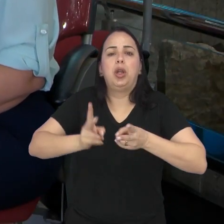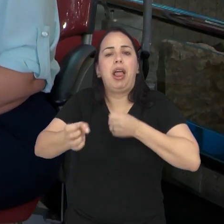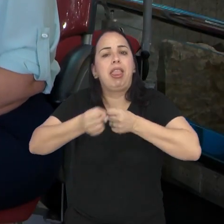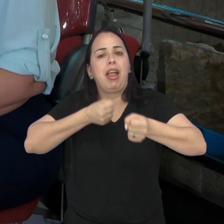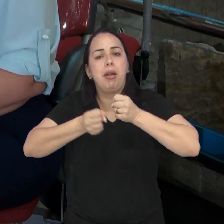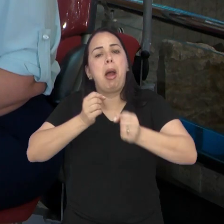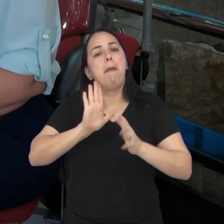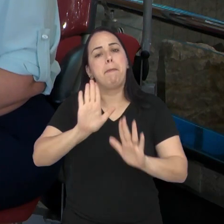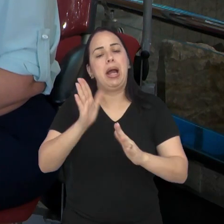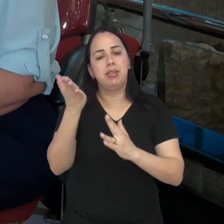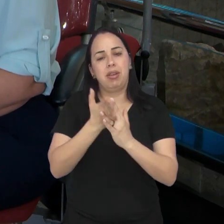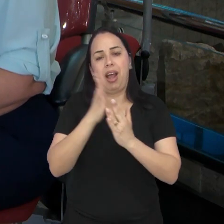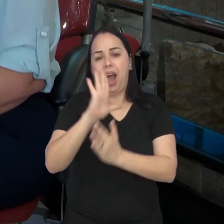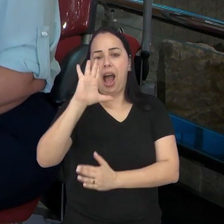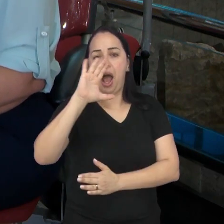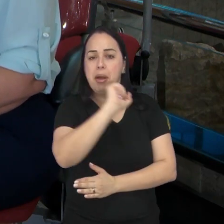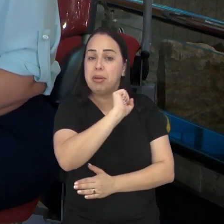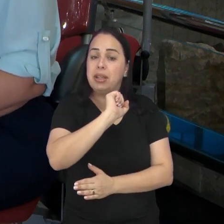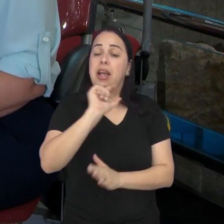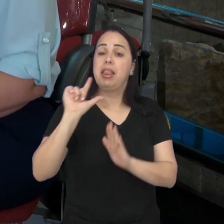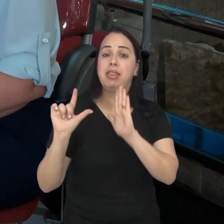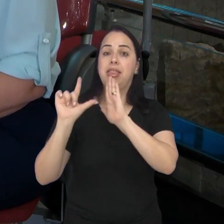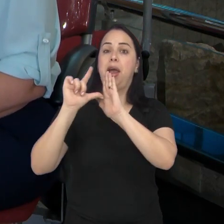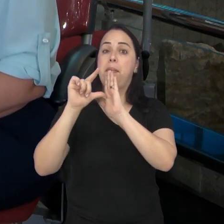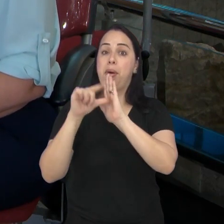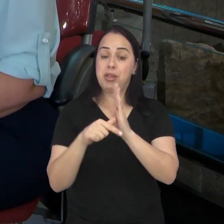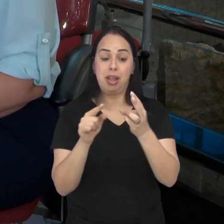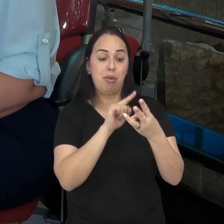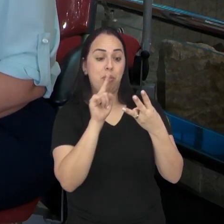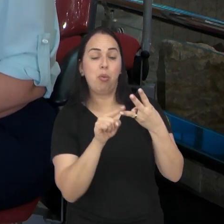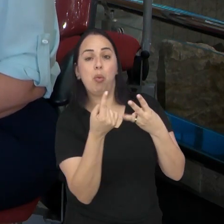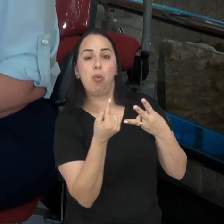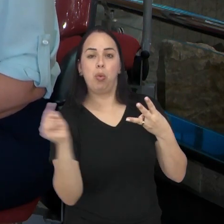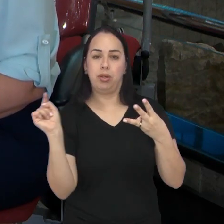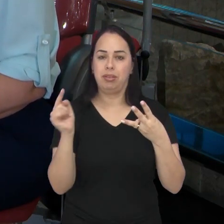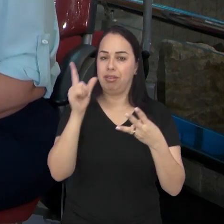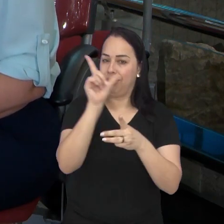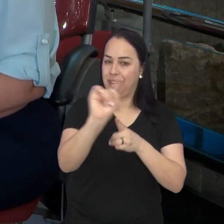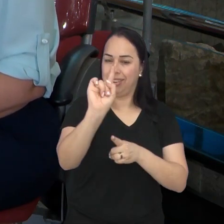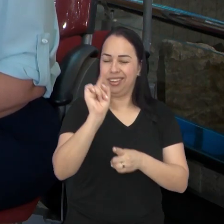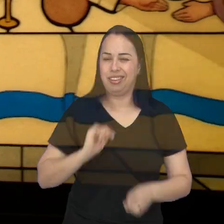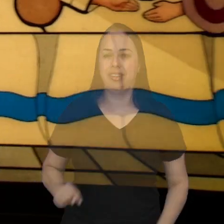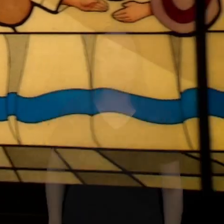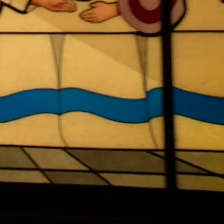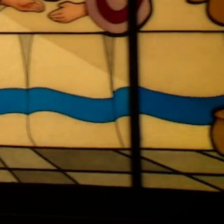mas a gente vai dar uma pausa bem rápida, porque daqui a pouquinho tem o último bloco desse programa. Não sai daí.